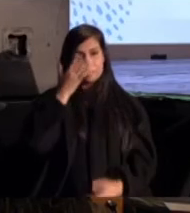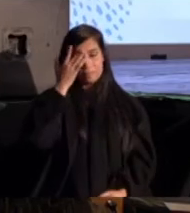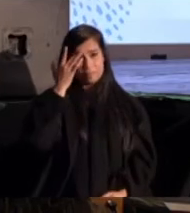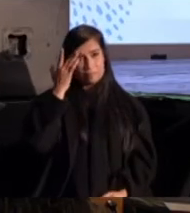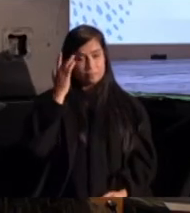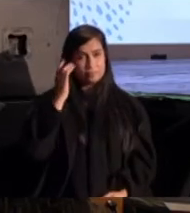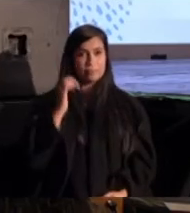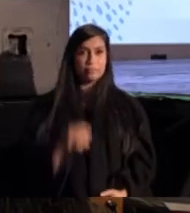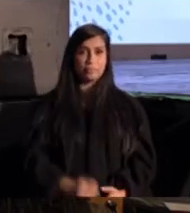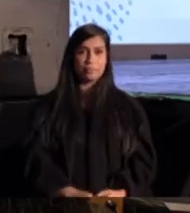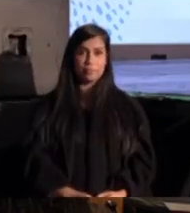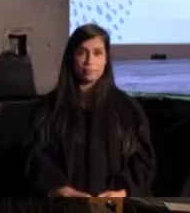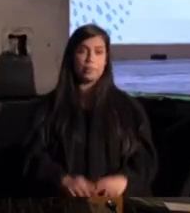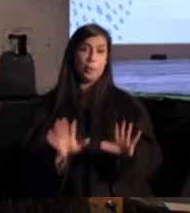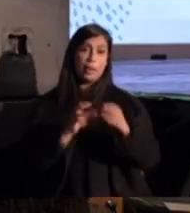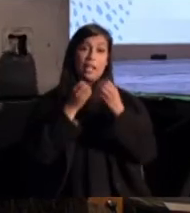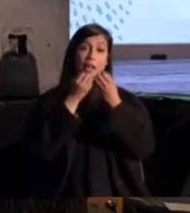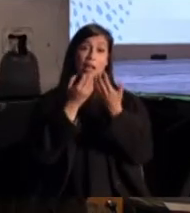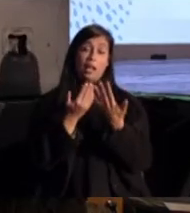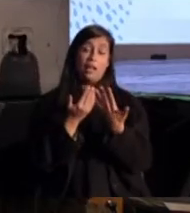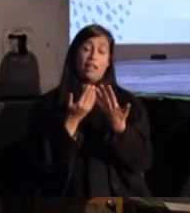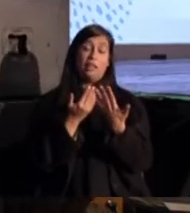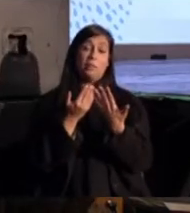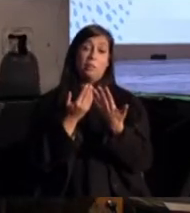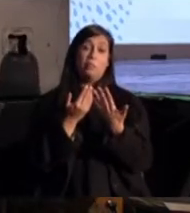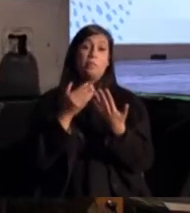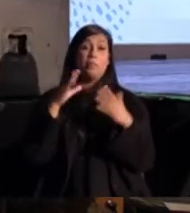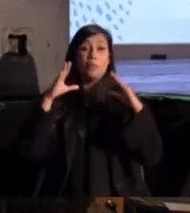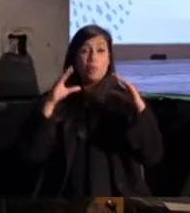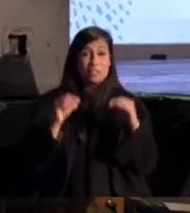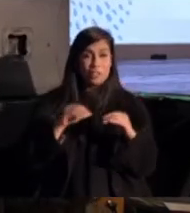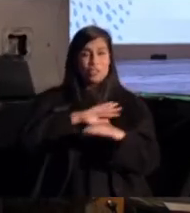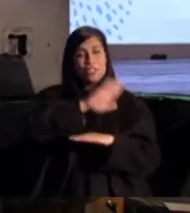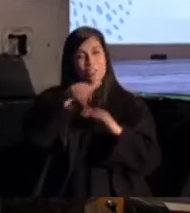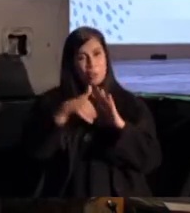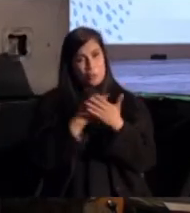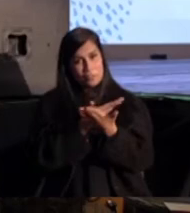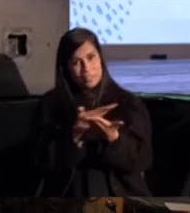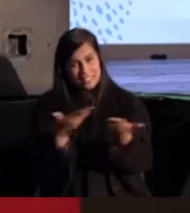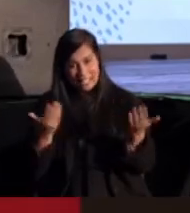Bom, boa noite a todos, a todas. A todos,